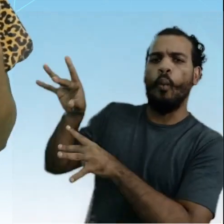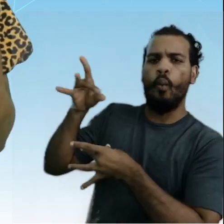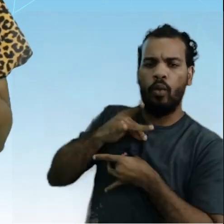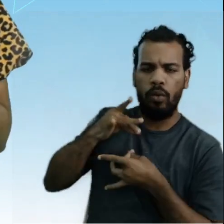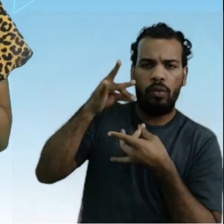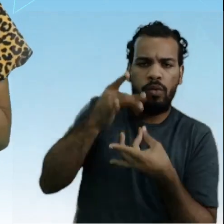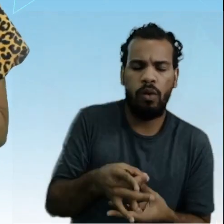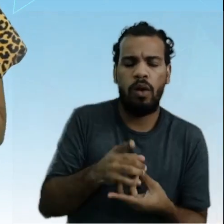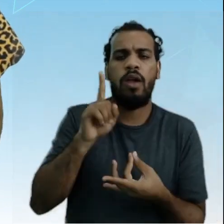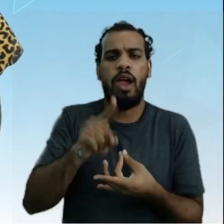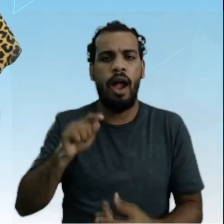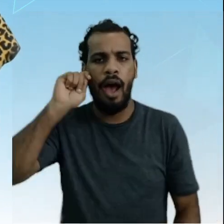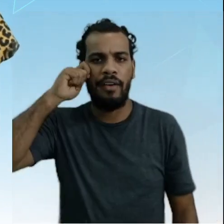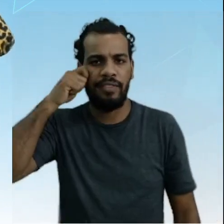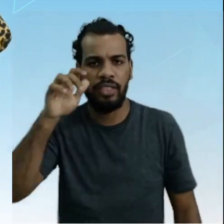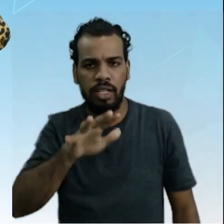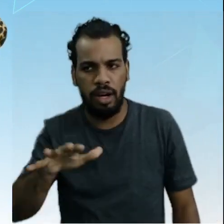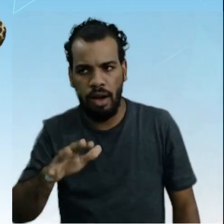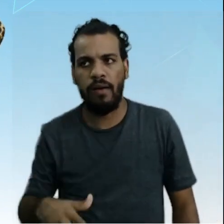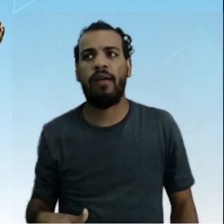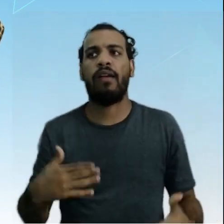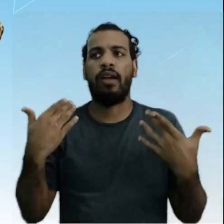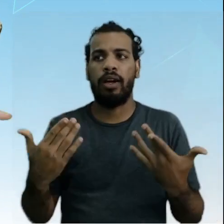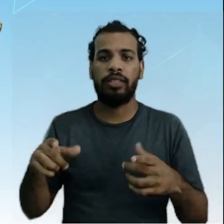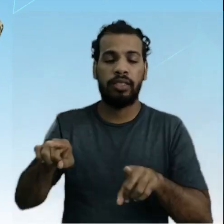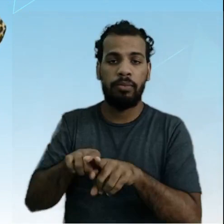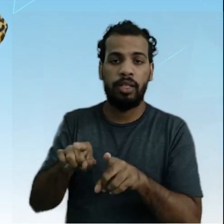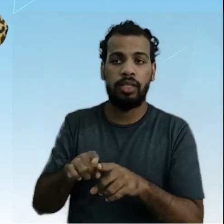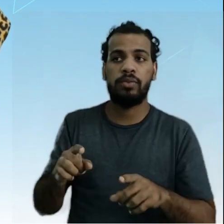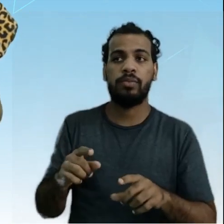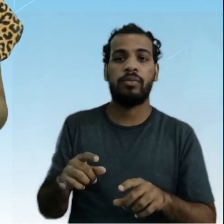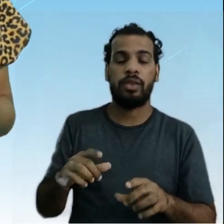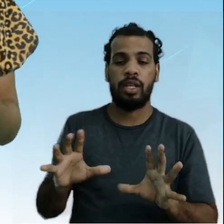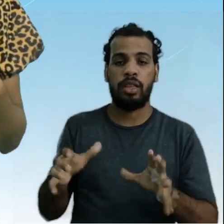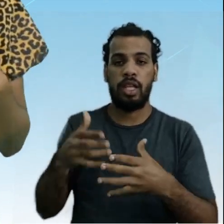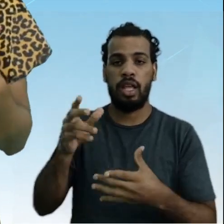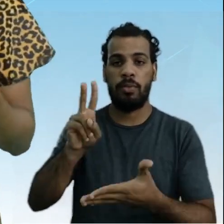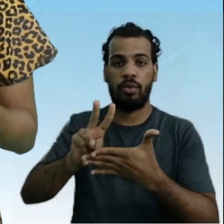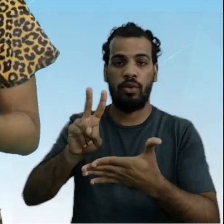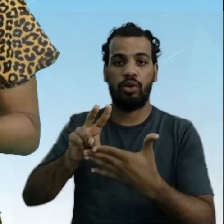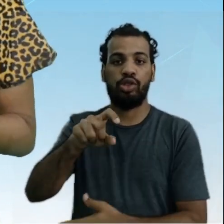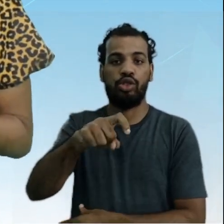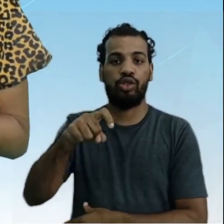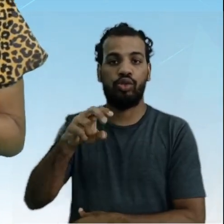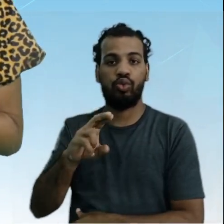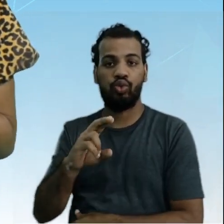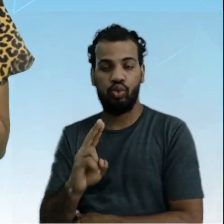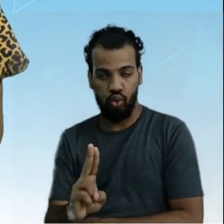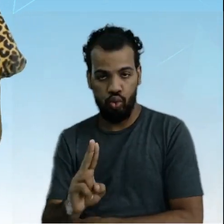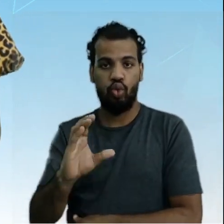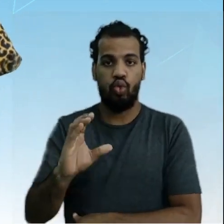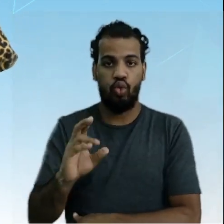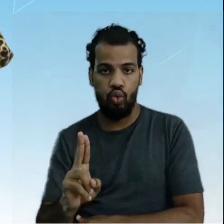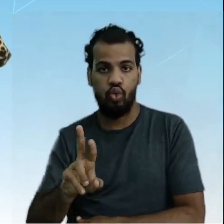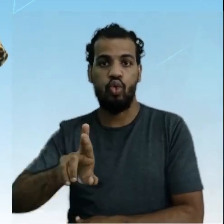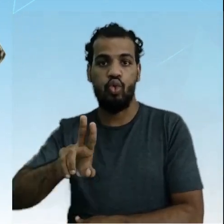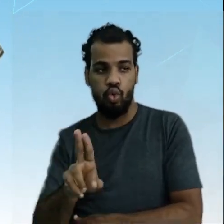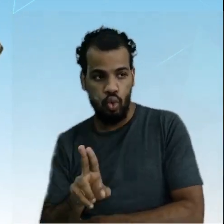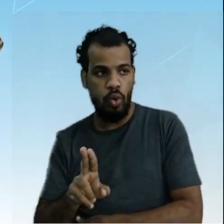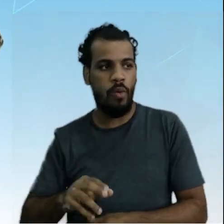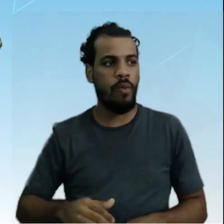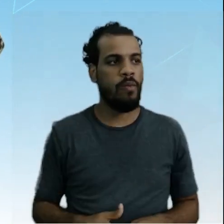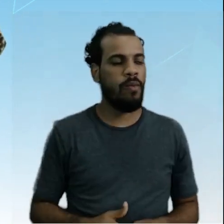de matrizes africanas, também influências da tribo Chucuru, sobre os encantados. A gente encontra muito